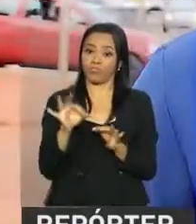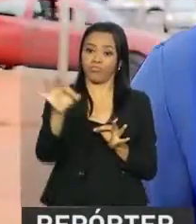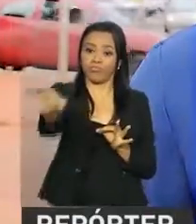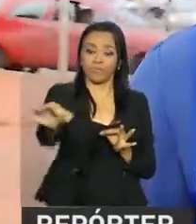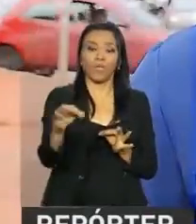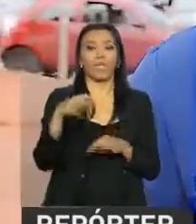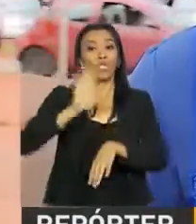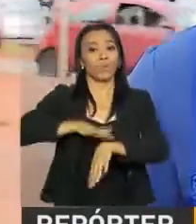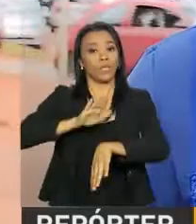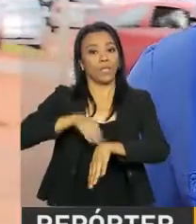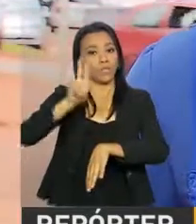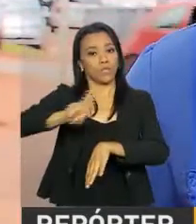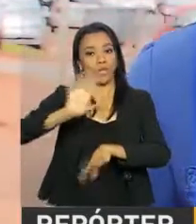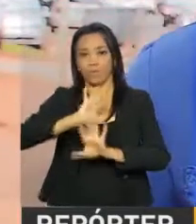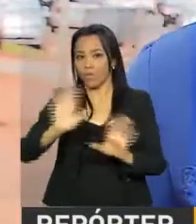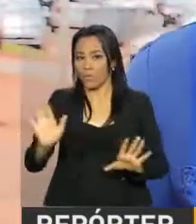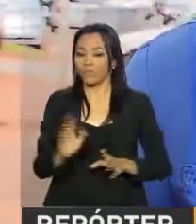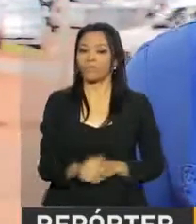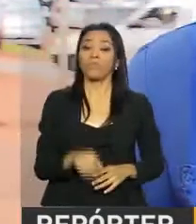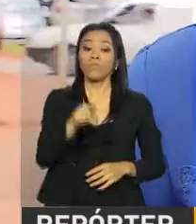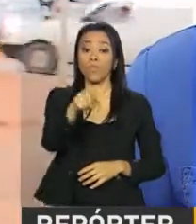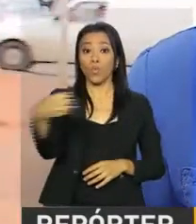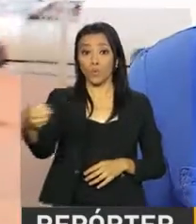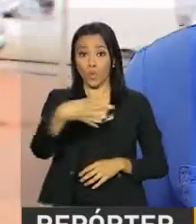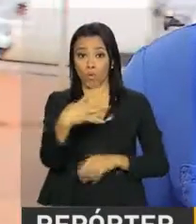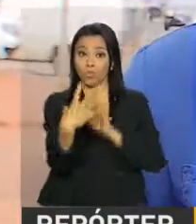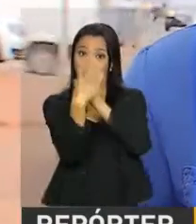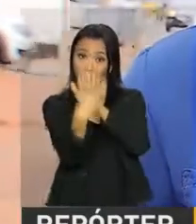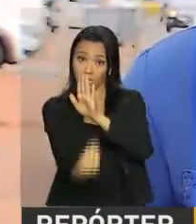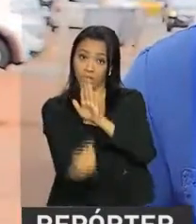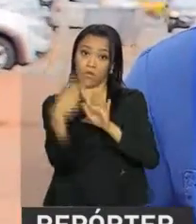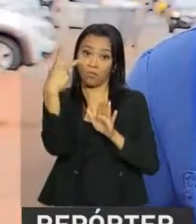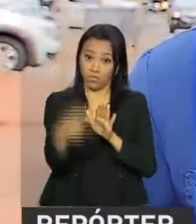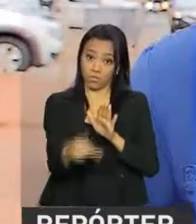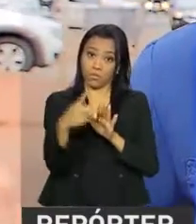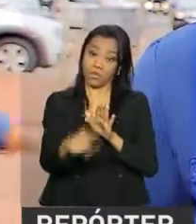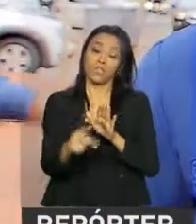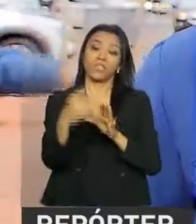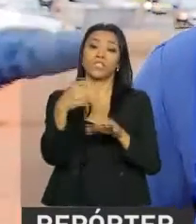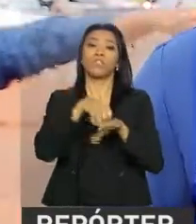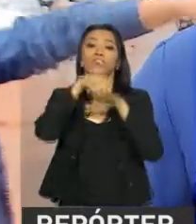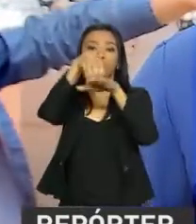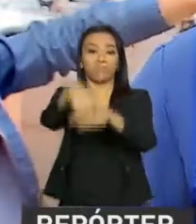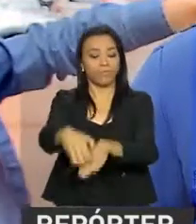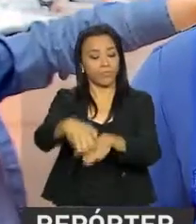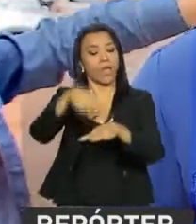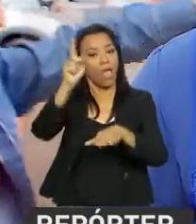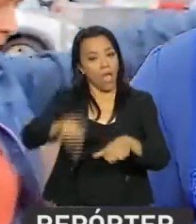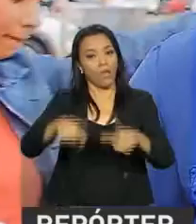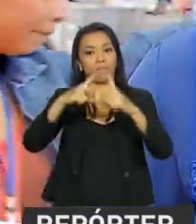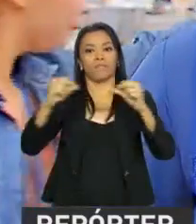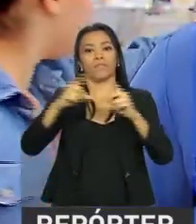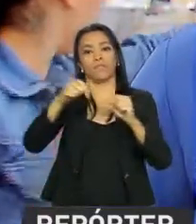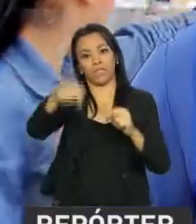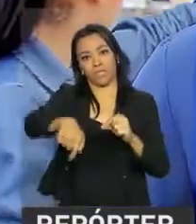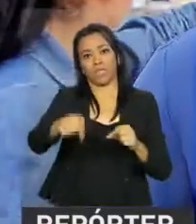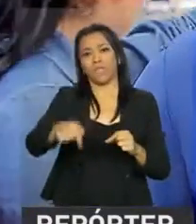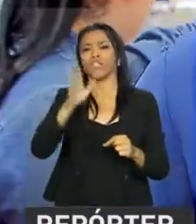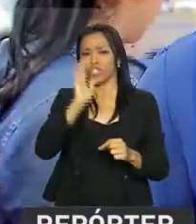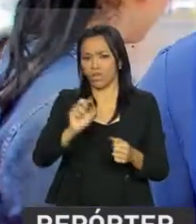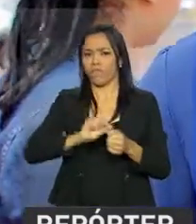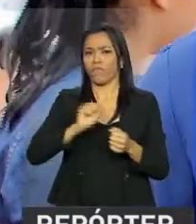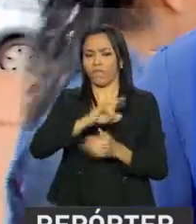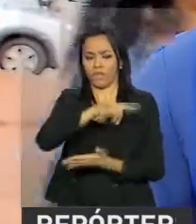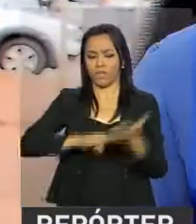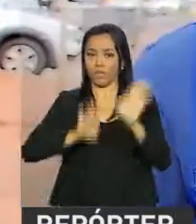novo sistema de transporte vai ser implantado primeiramente aqui no distrito federal foi feita uma licitação e o custo desse